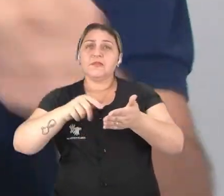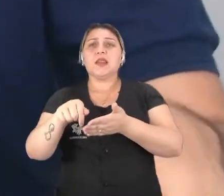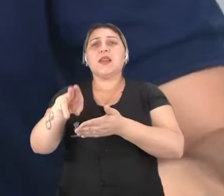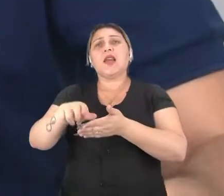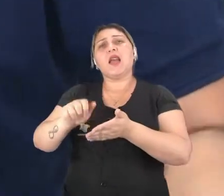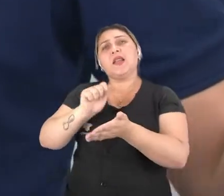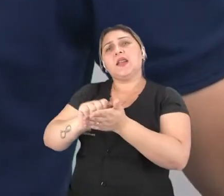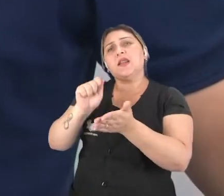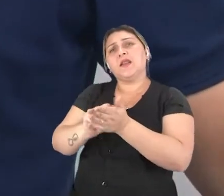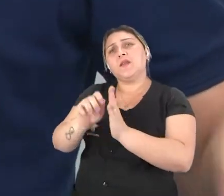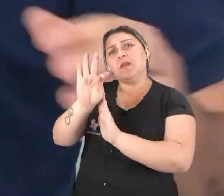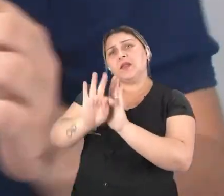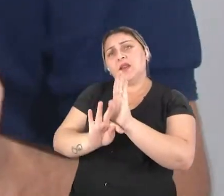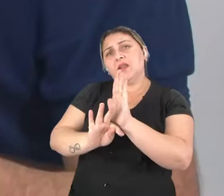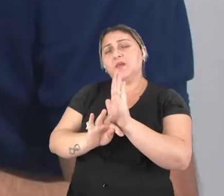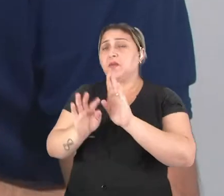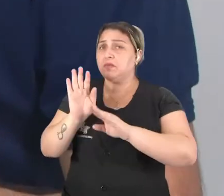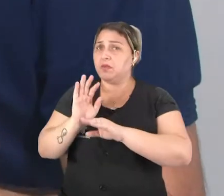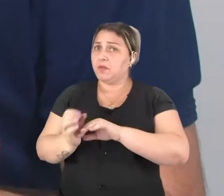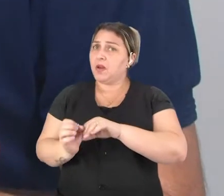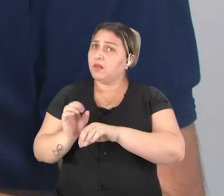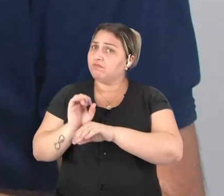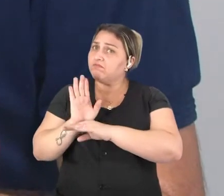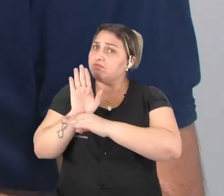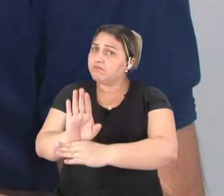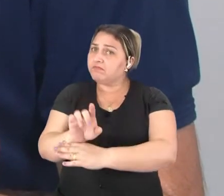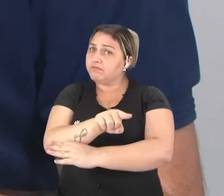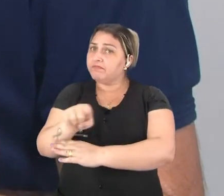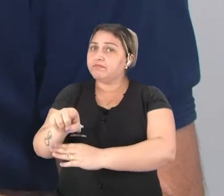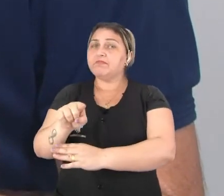Quem escreveu o texto? Eu vou até dar uma ajuda para vocês.